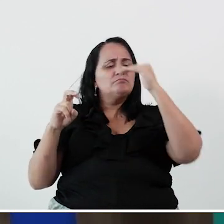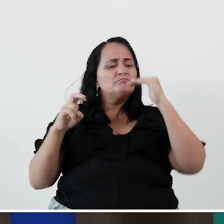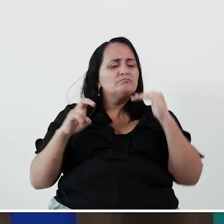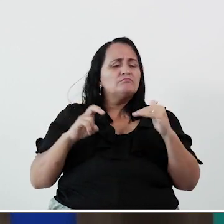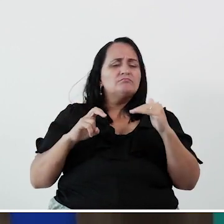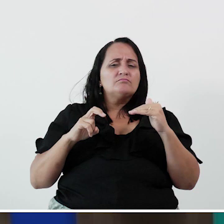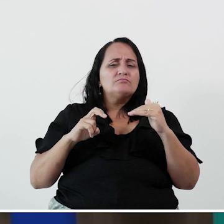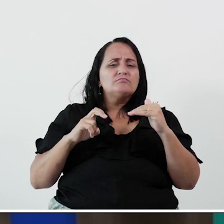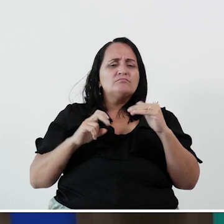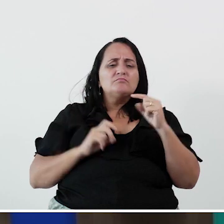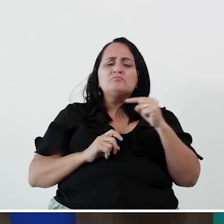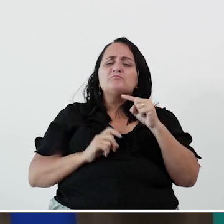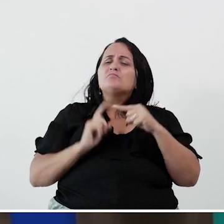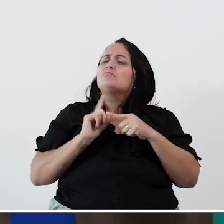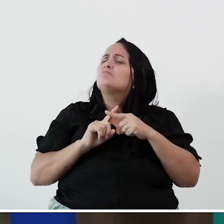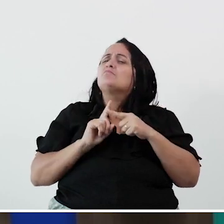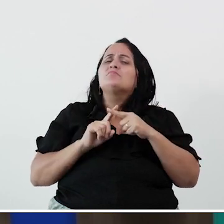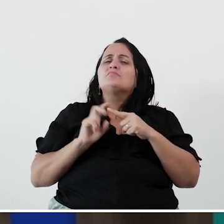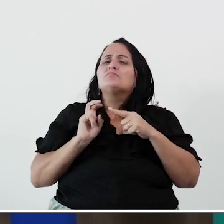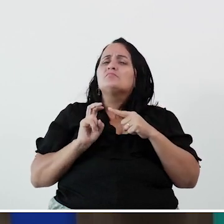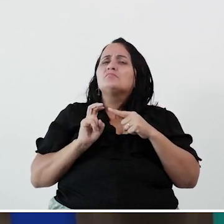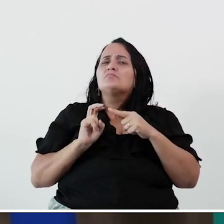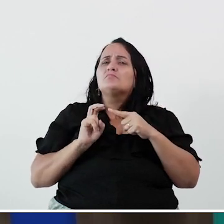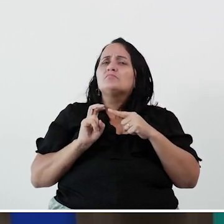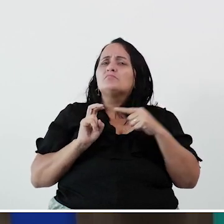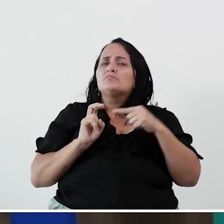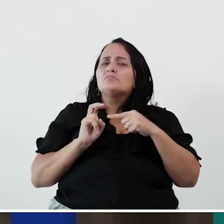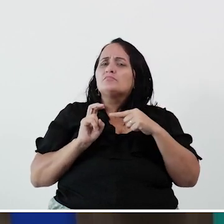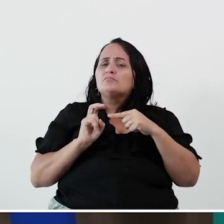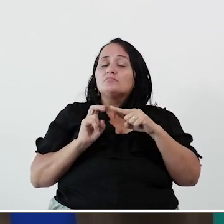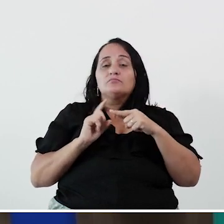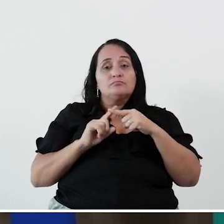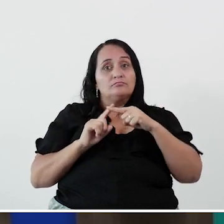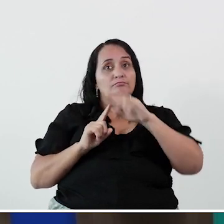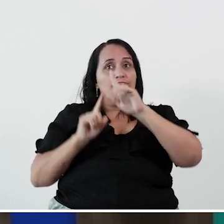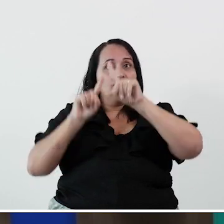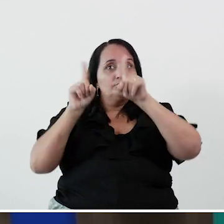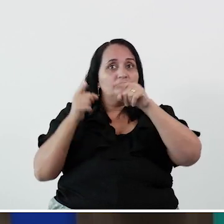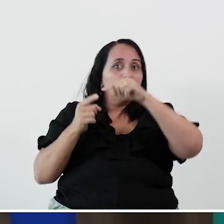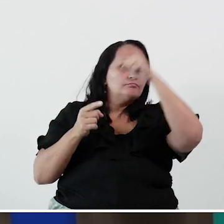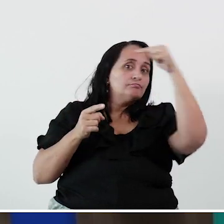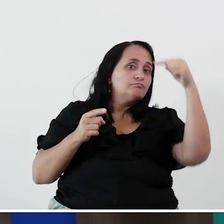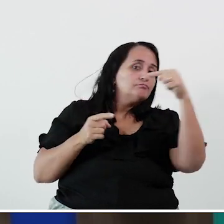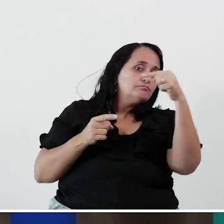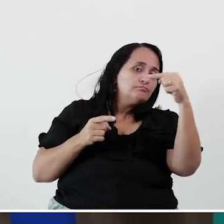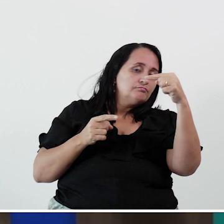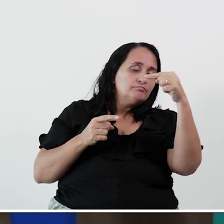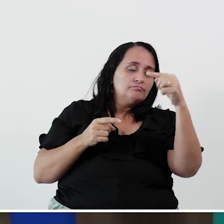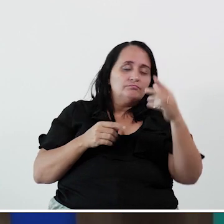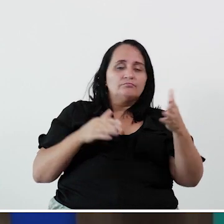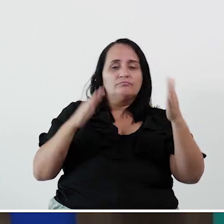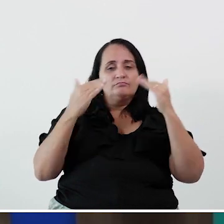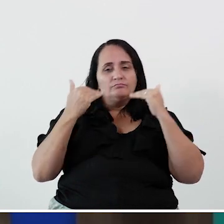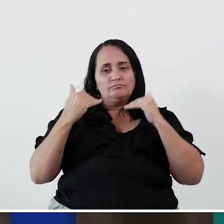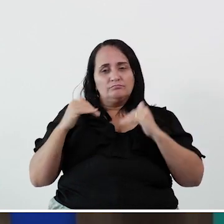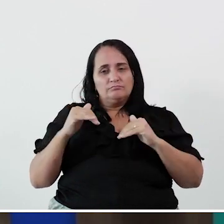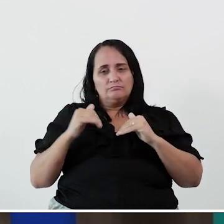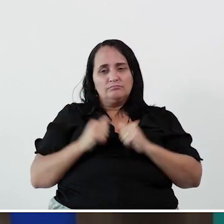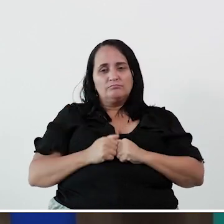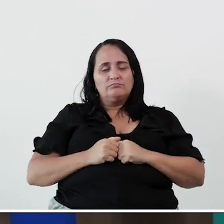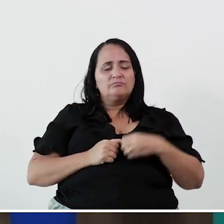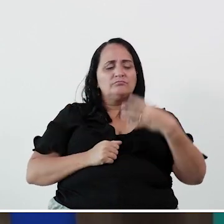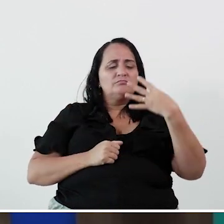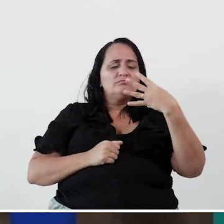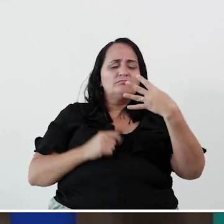Porque antes do parêntese eu tinha um sinal negativo. Resolvendo colchetes. 4 menos